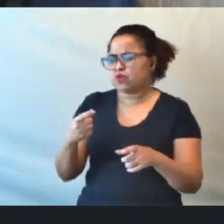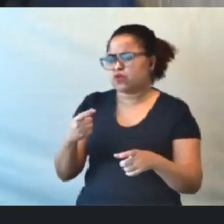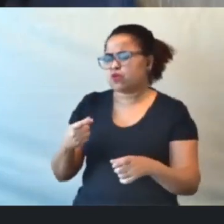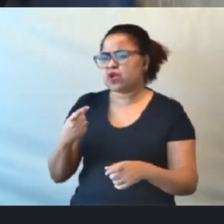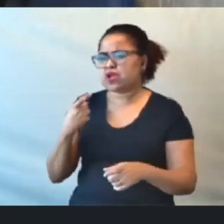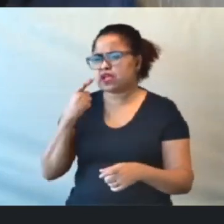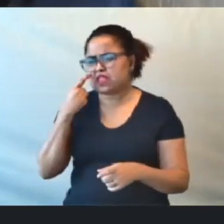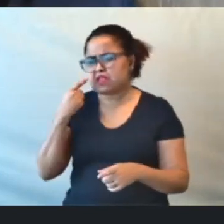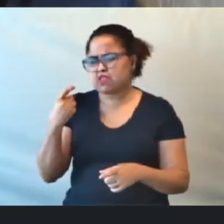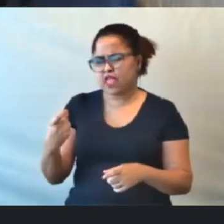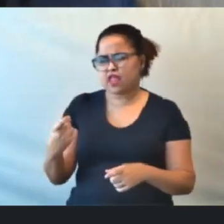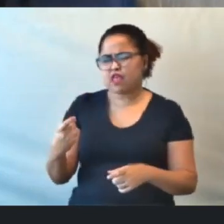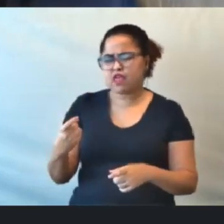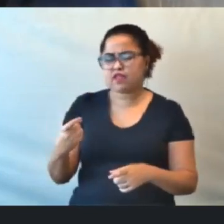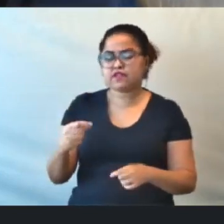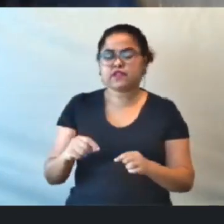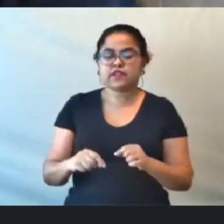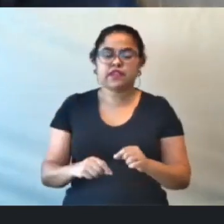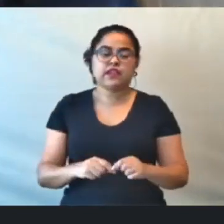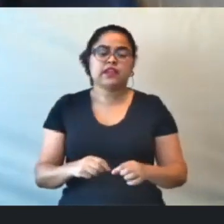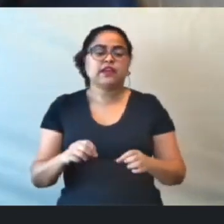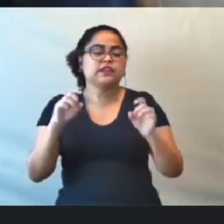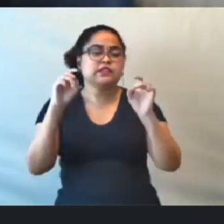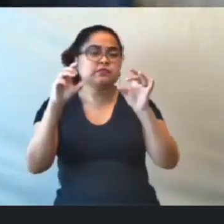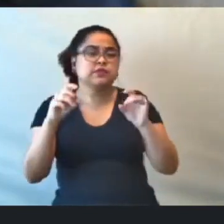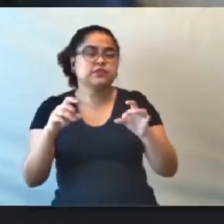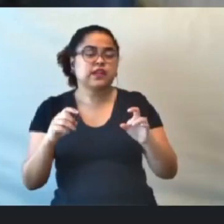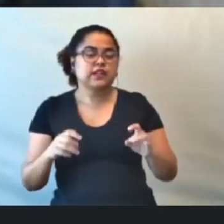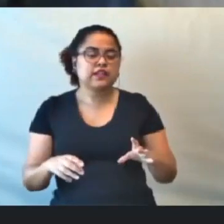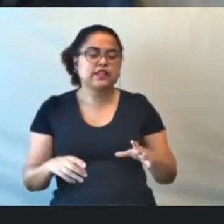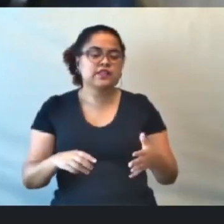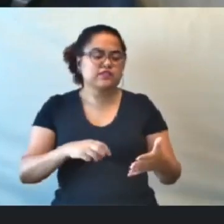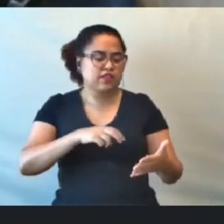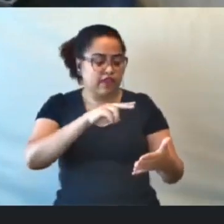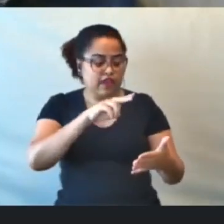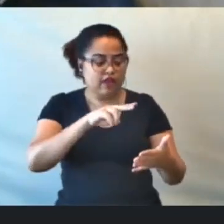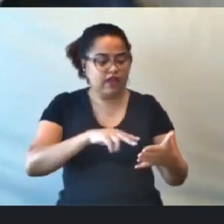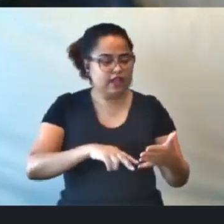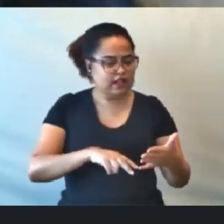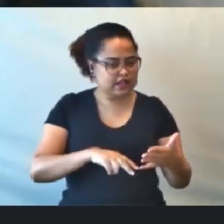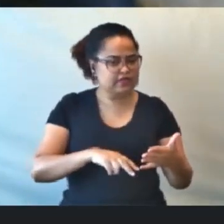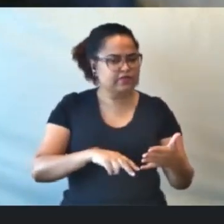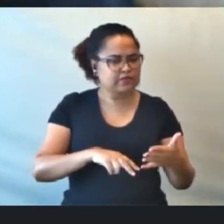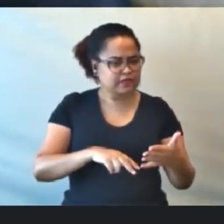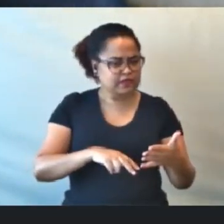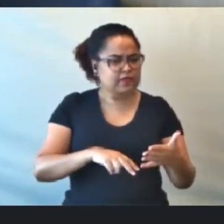eventualmente venham a ler esse relatório fazer a interpretação devida.